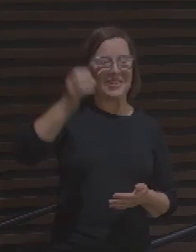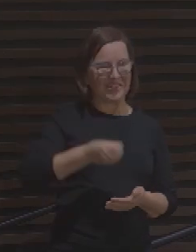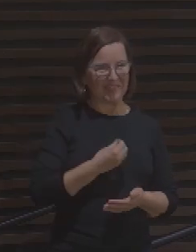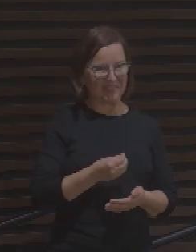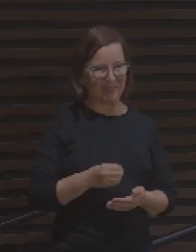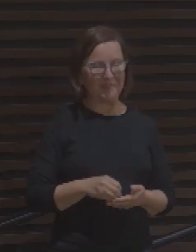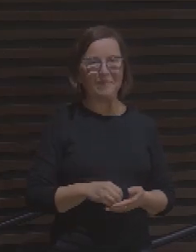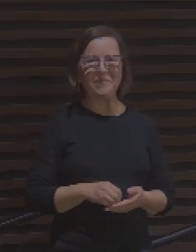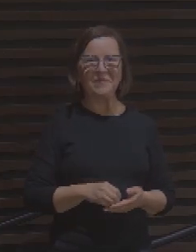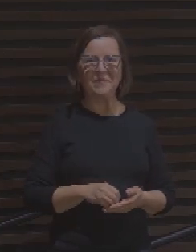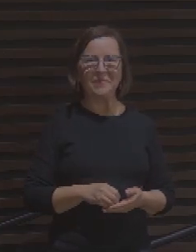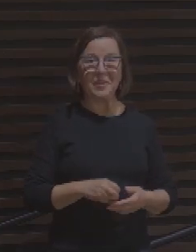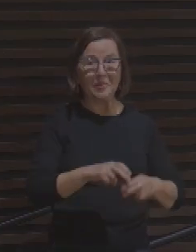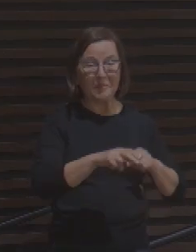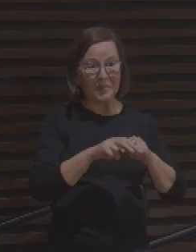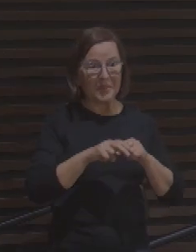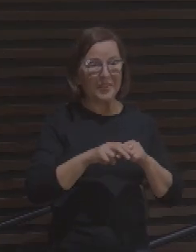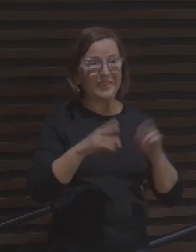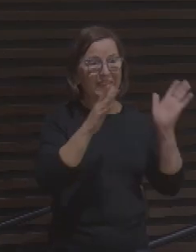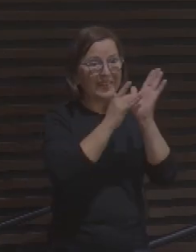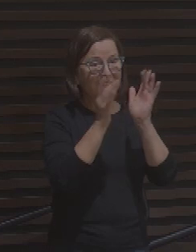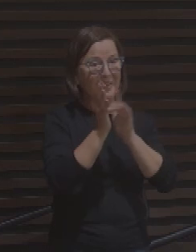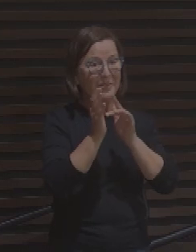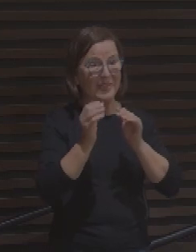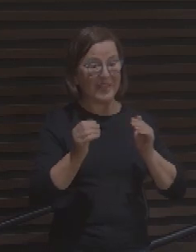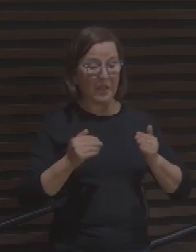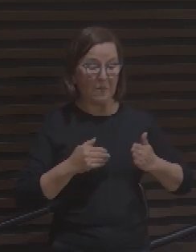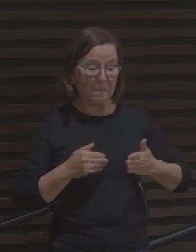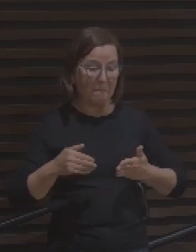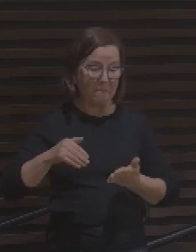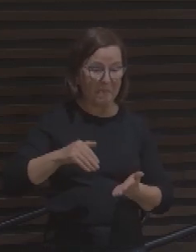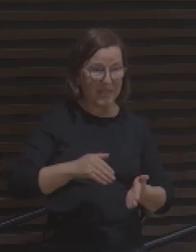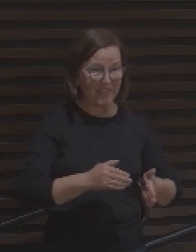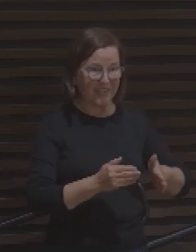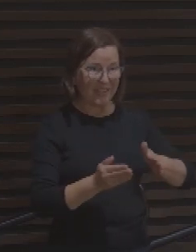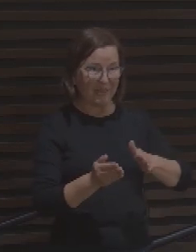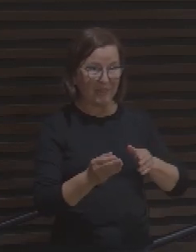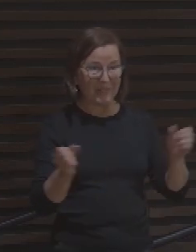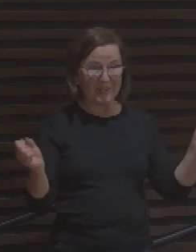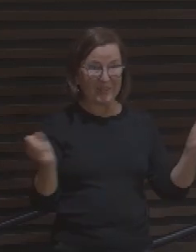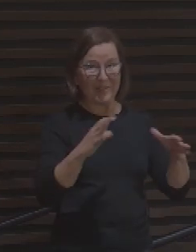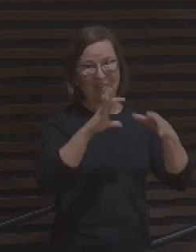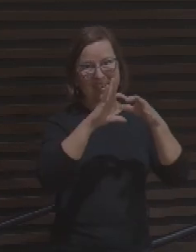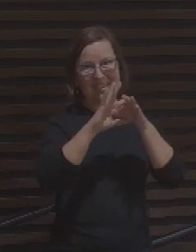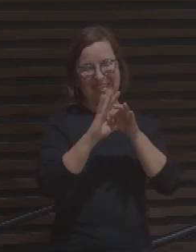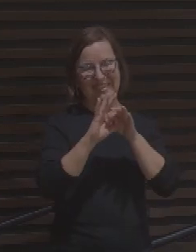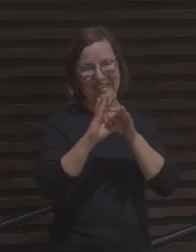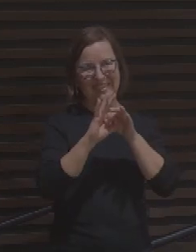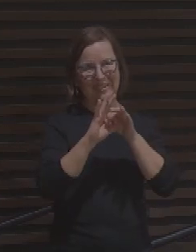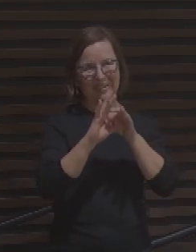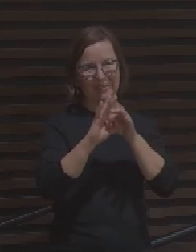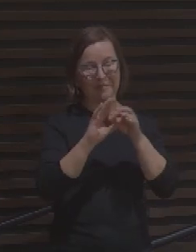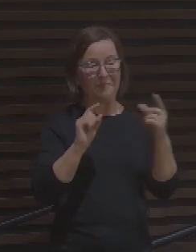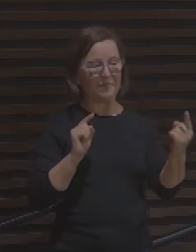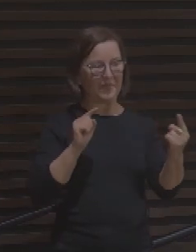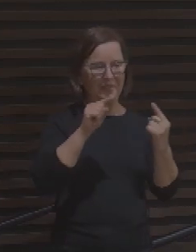isso mesmo ele é o mediador da nova aliança, a fim de